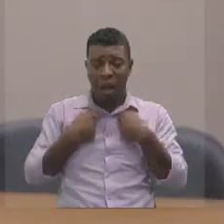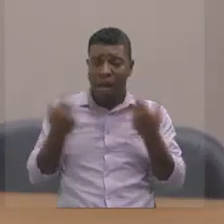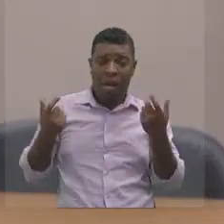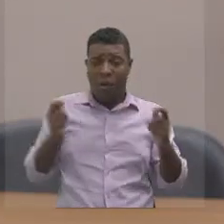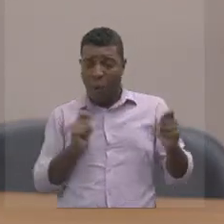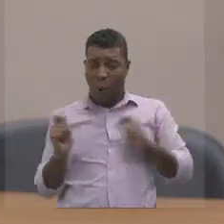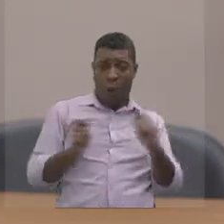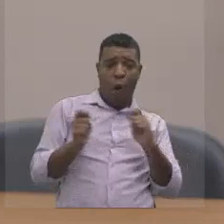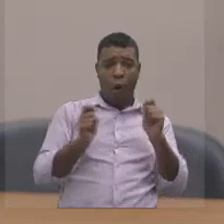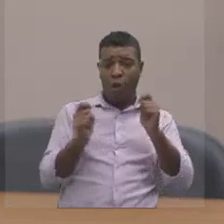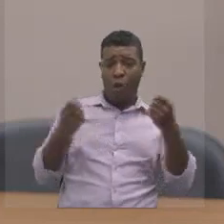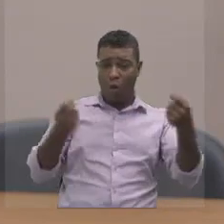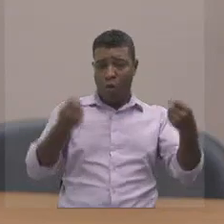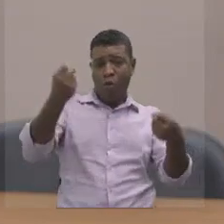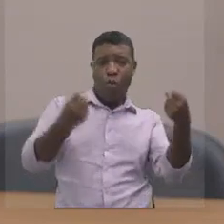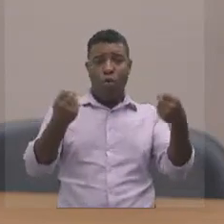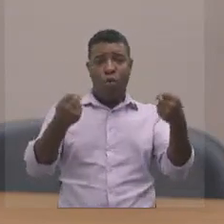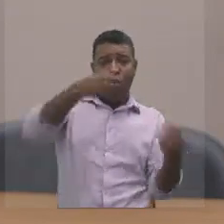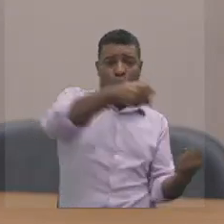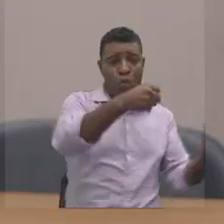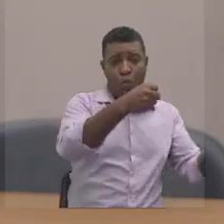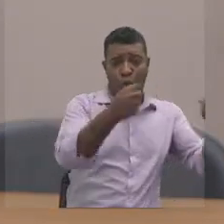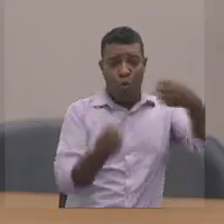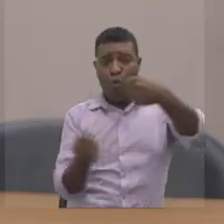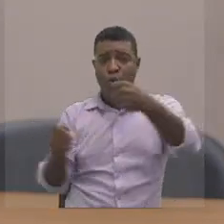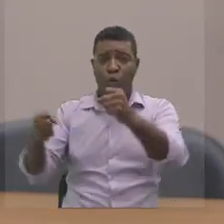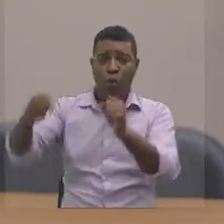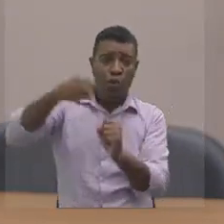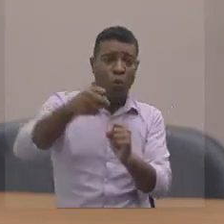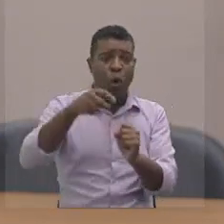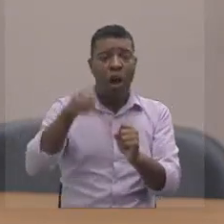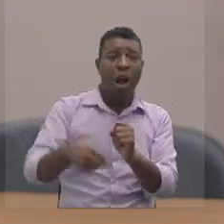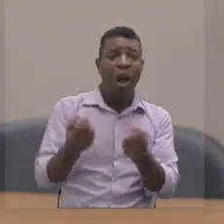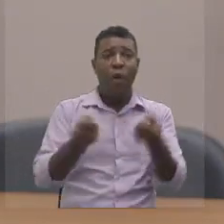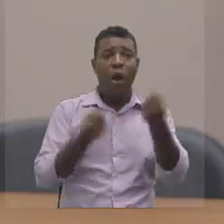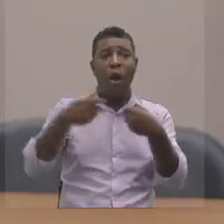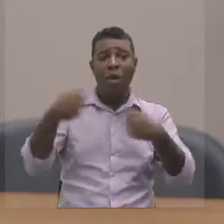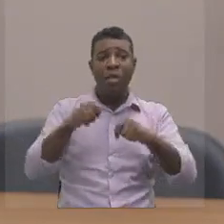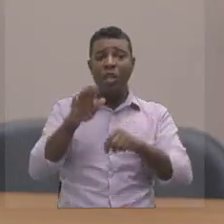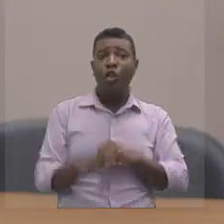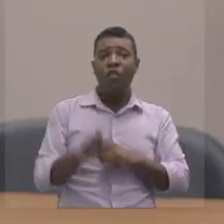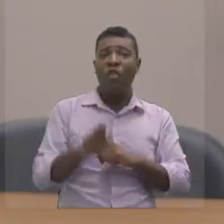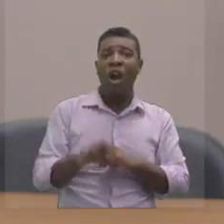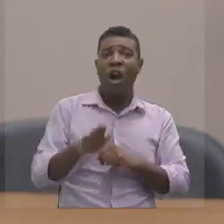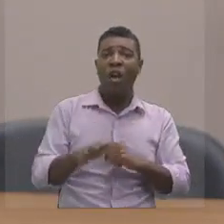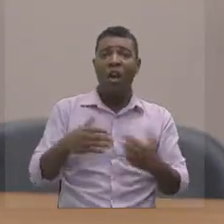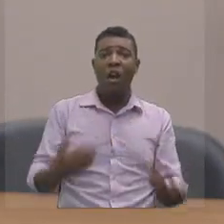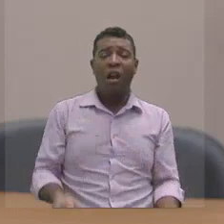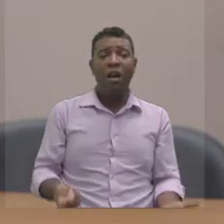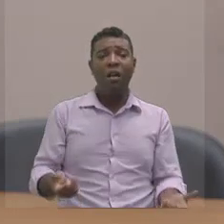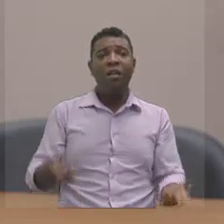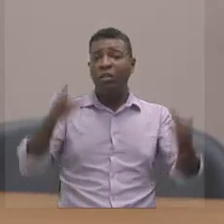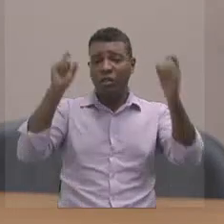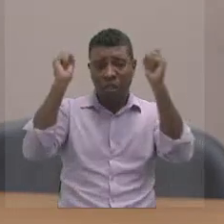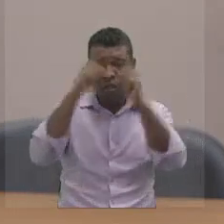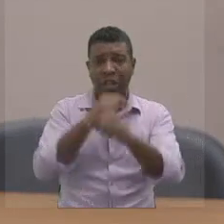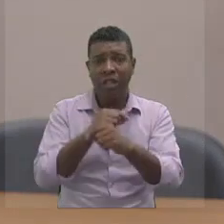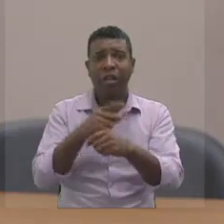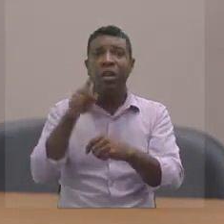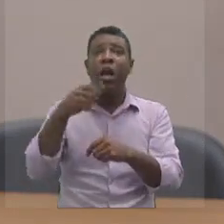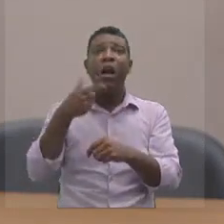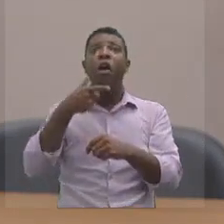então é uma é um pedido especial e aqui eu solidarizo a vítima de ontem